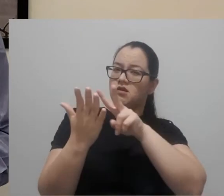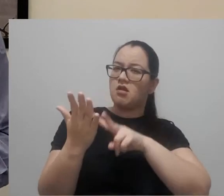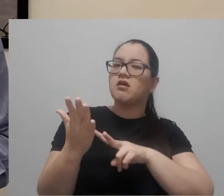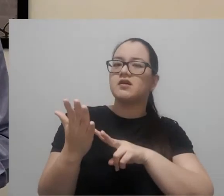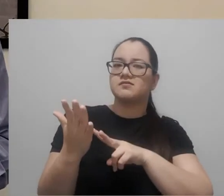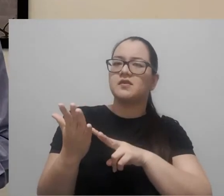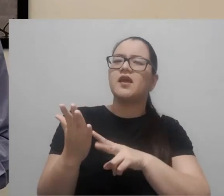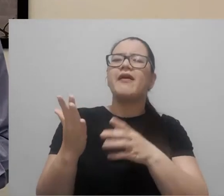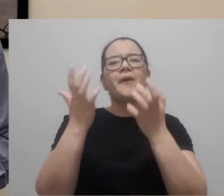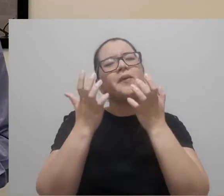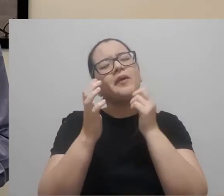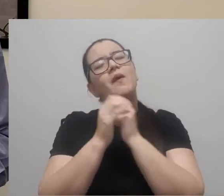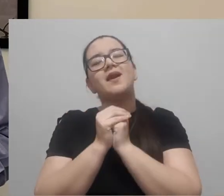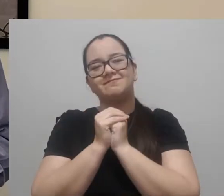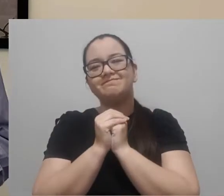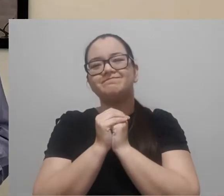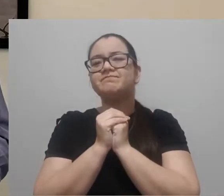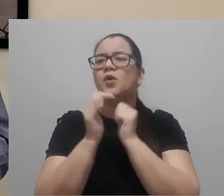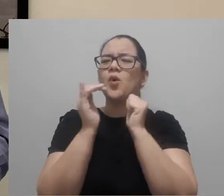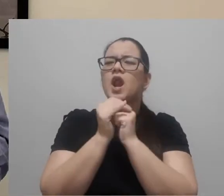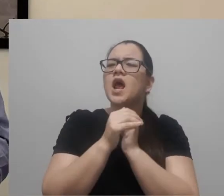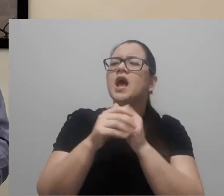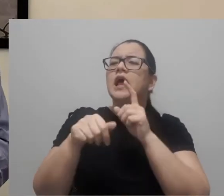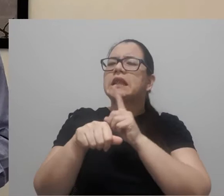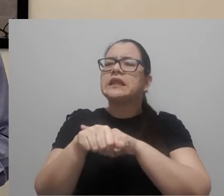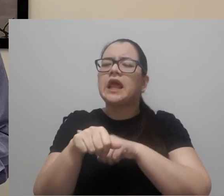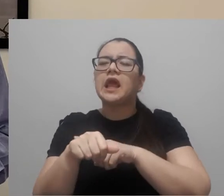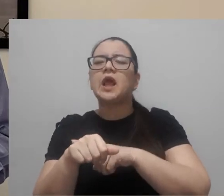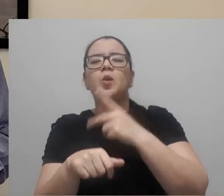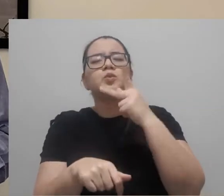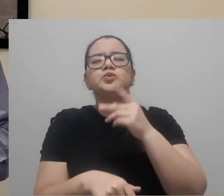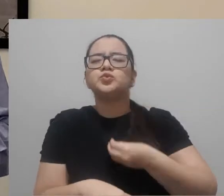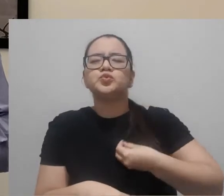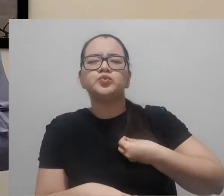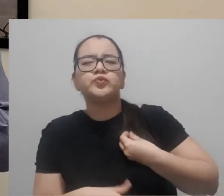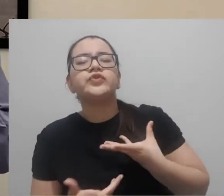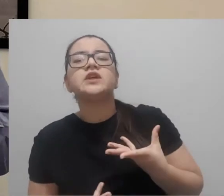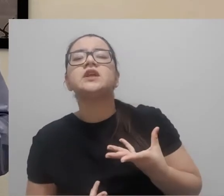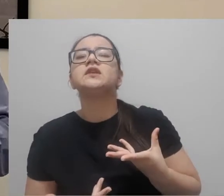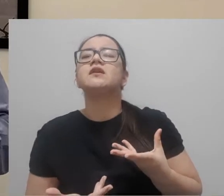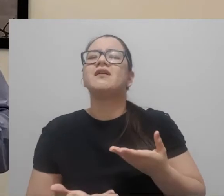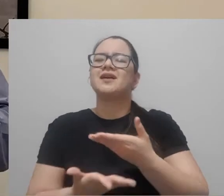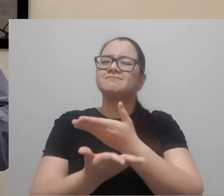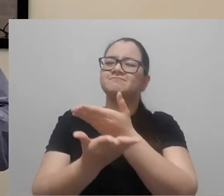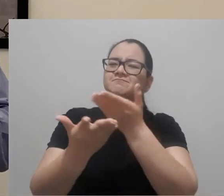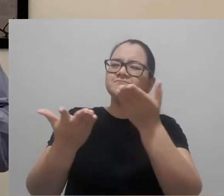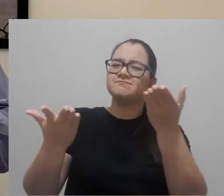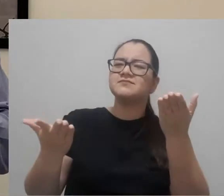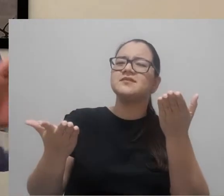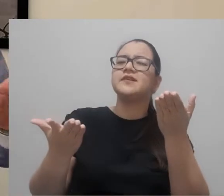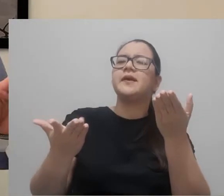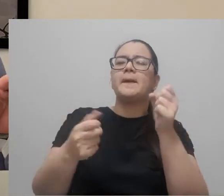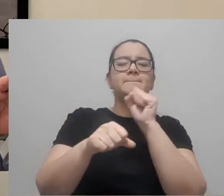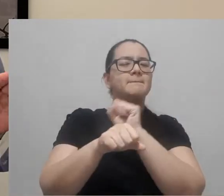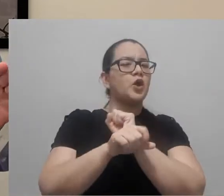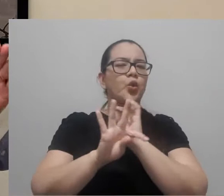uma oração. Eu quero orar por esse tempo, eu quero orar pela sua vida, você que está aí, que